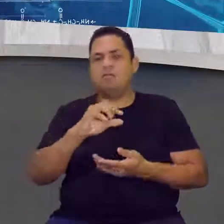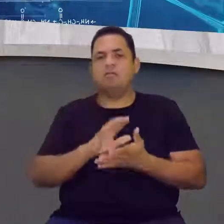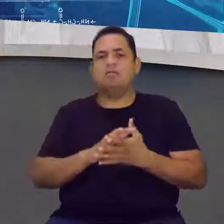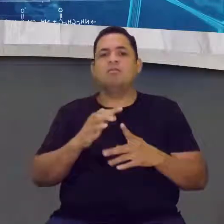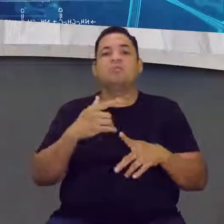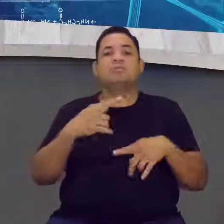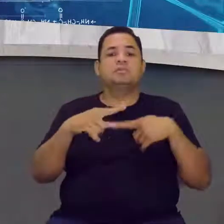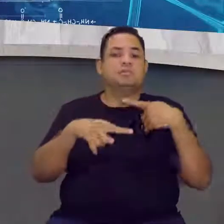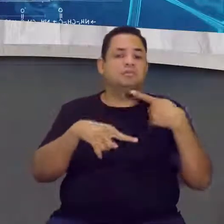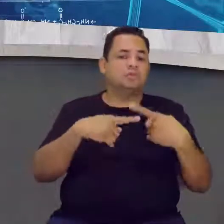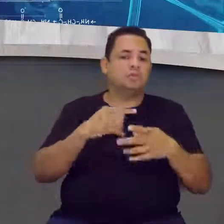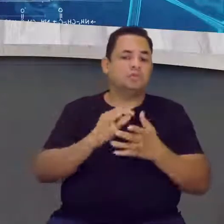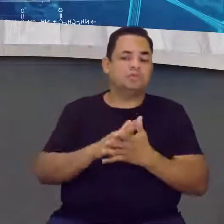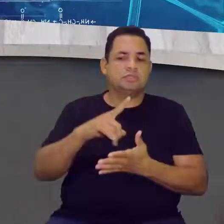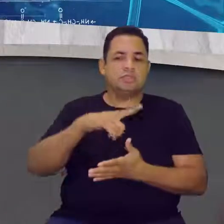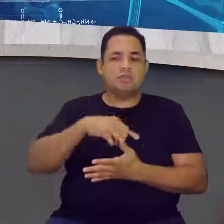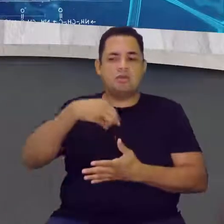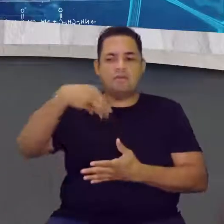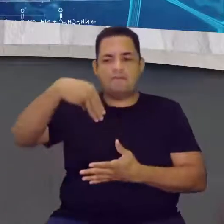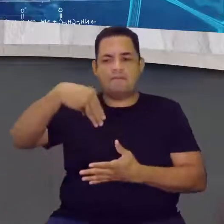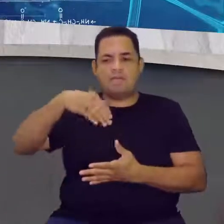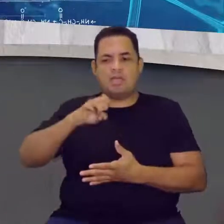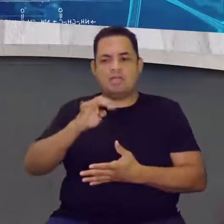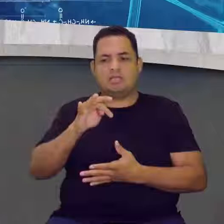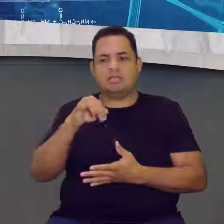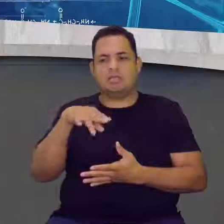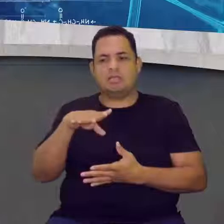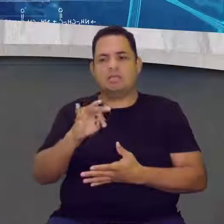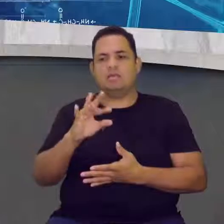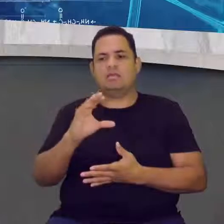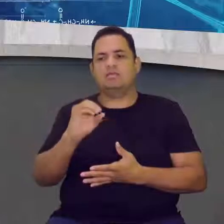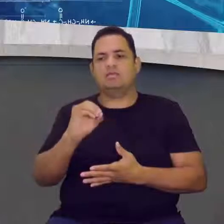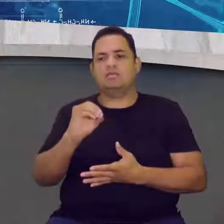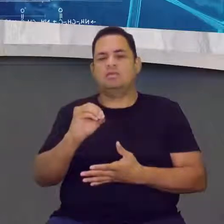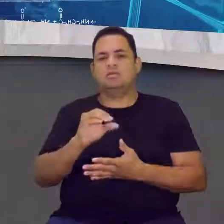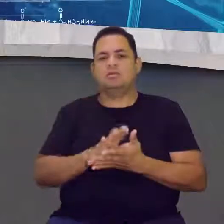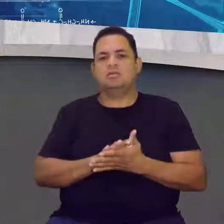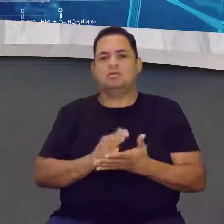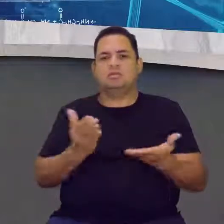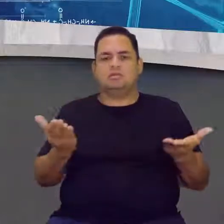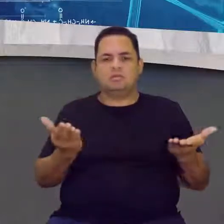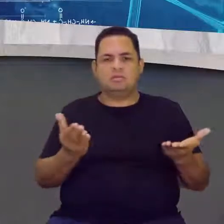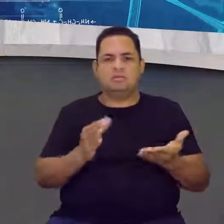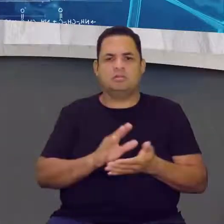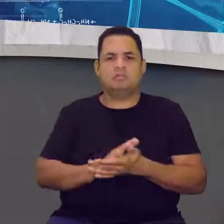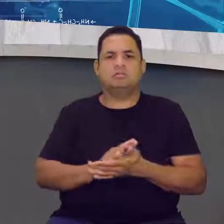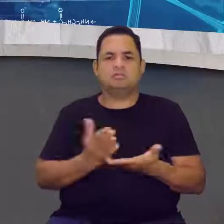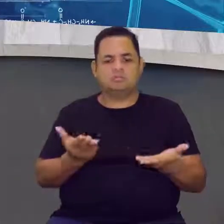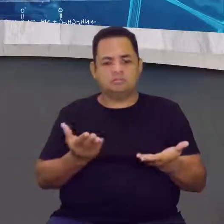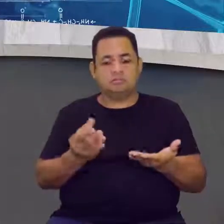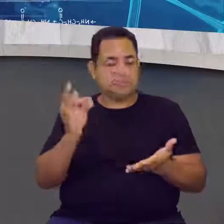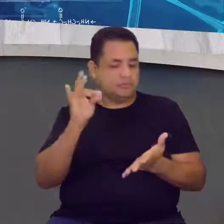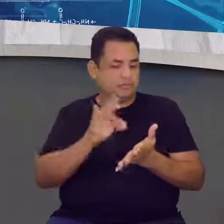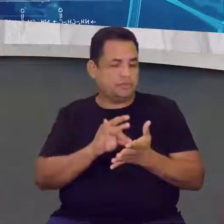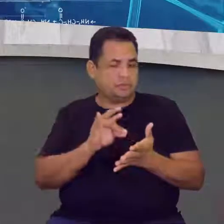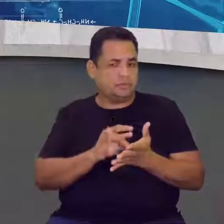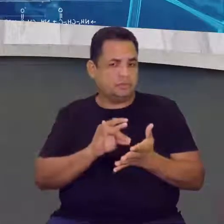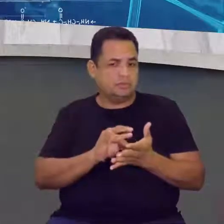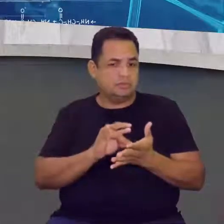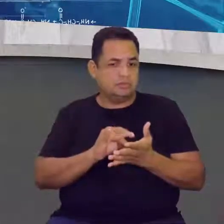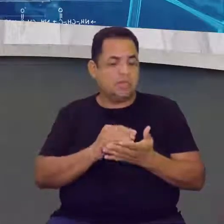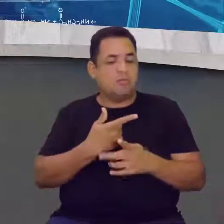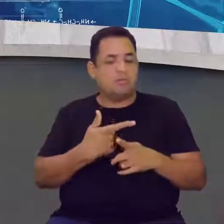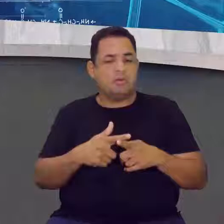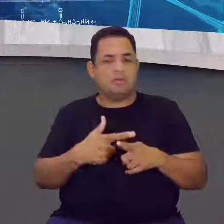gás metano. Então a gente tem que dar, né, nome aos bois. Então o gás dióxido de carbono, ele de fato, ele é um